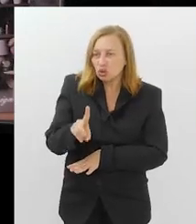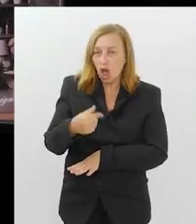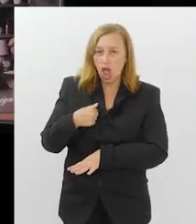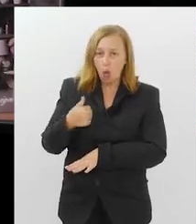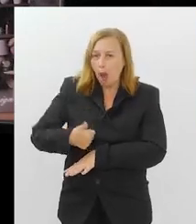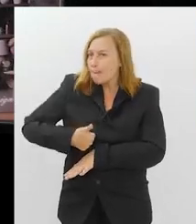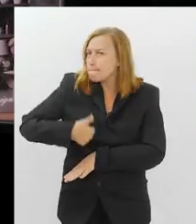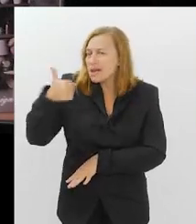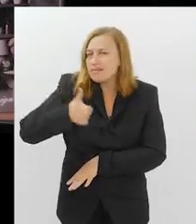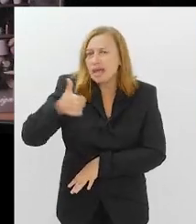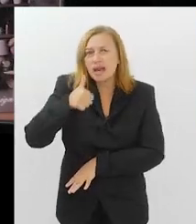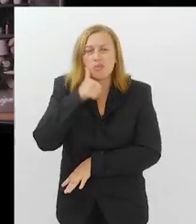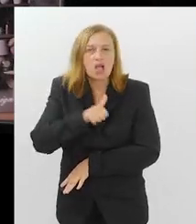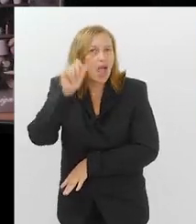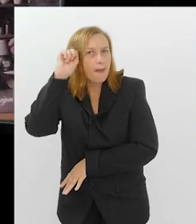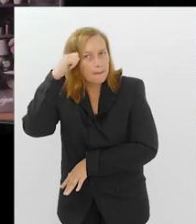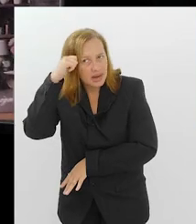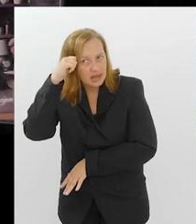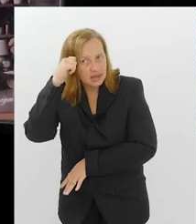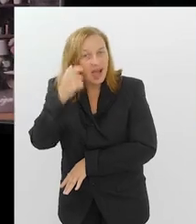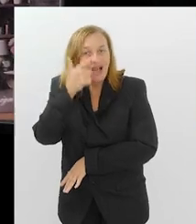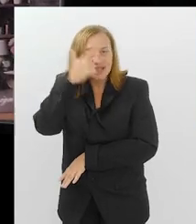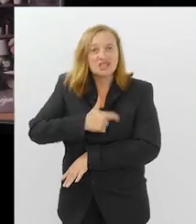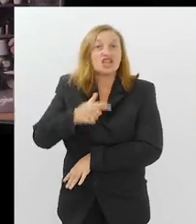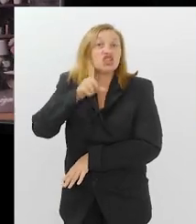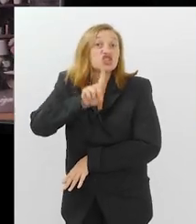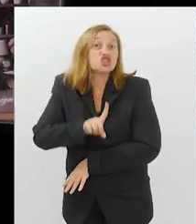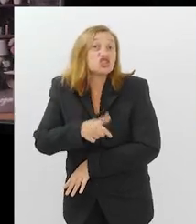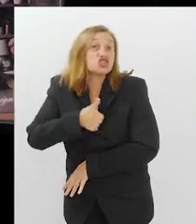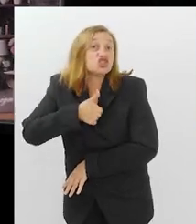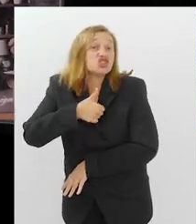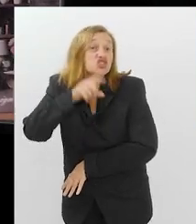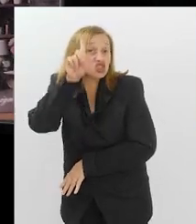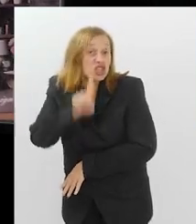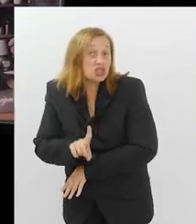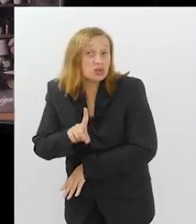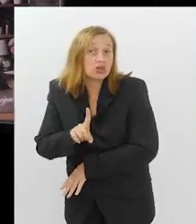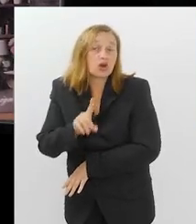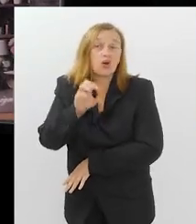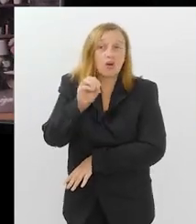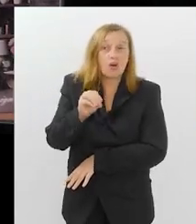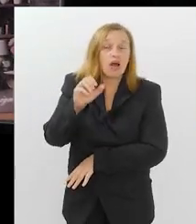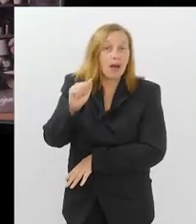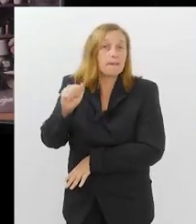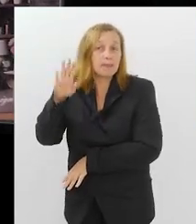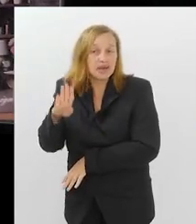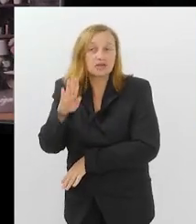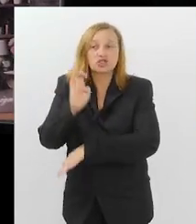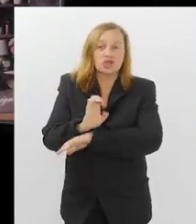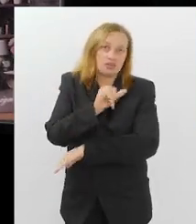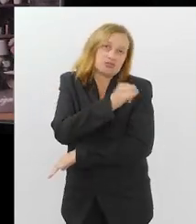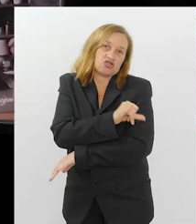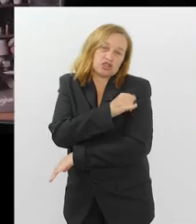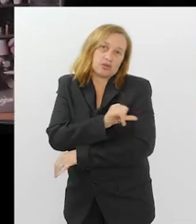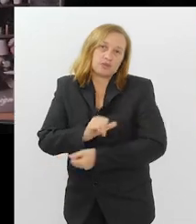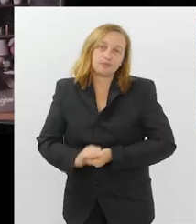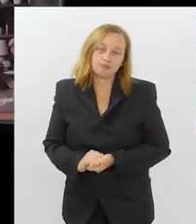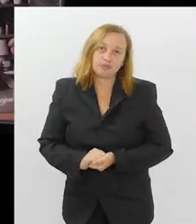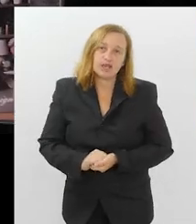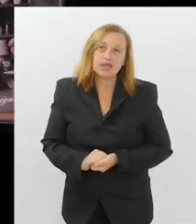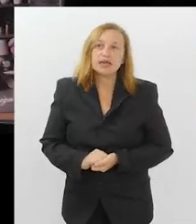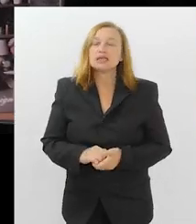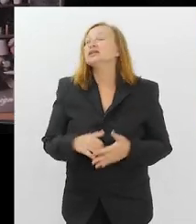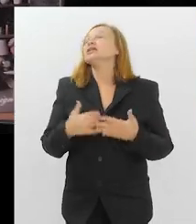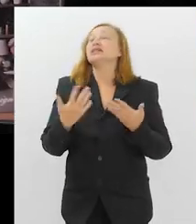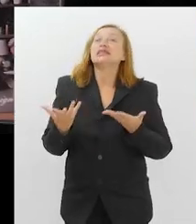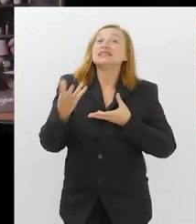preta. Eu fui a primeira mulher preta a ser diretora da Ordem dos Advogados no Estado do Rio de